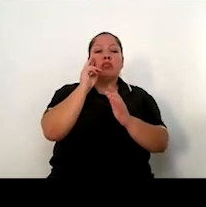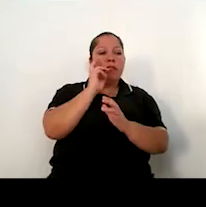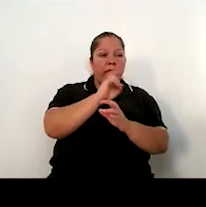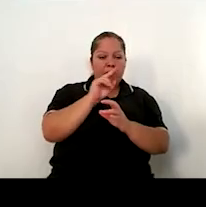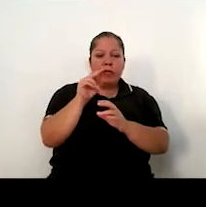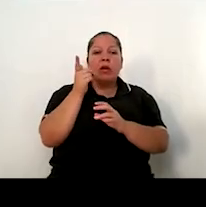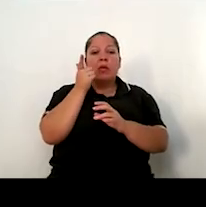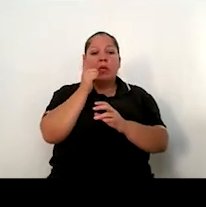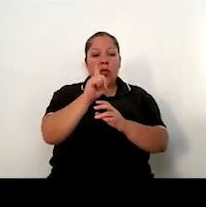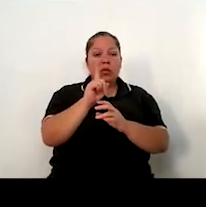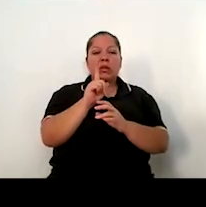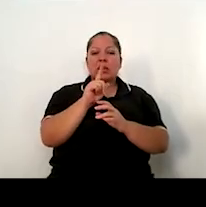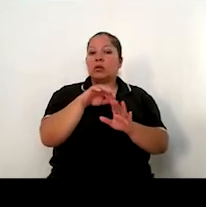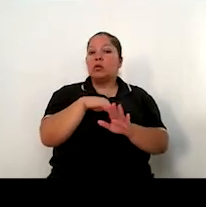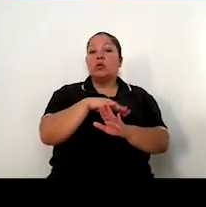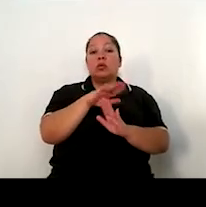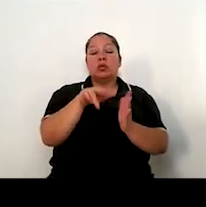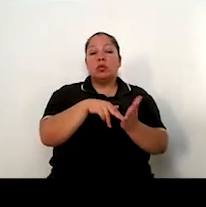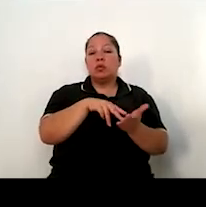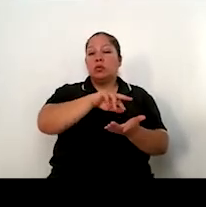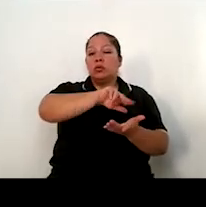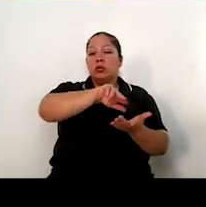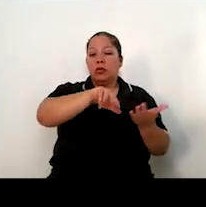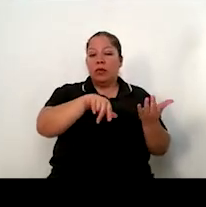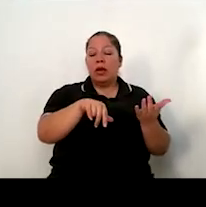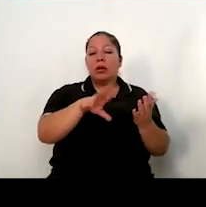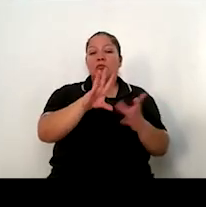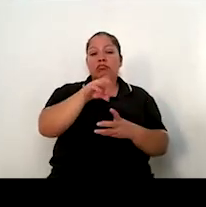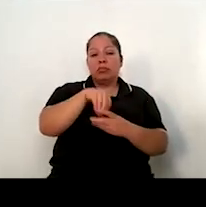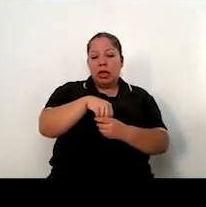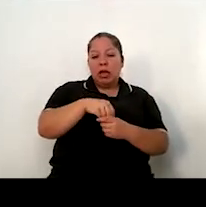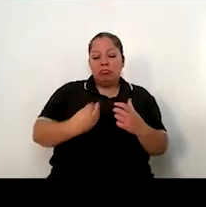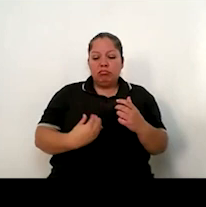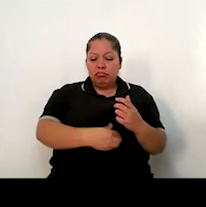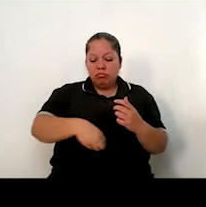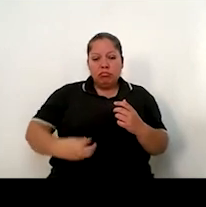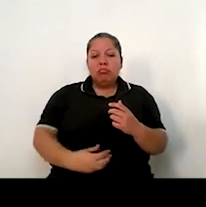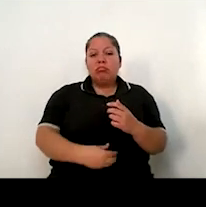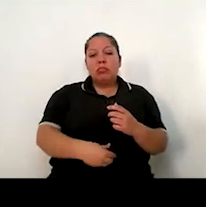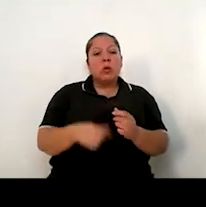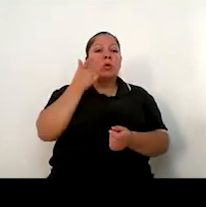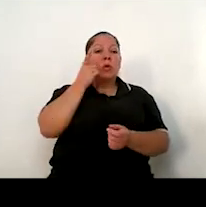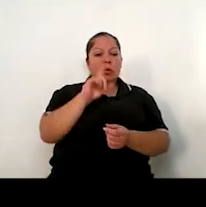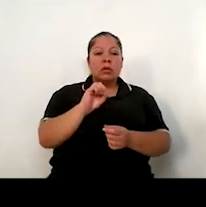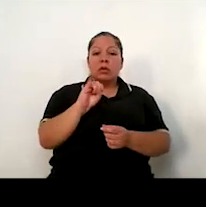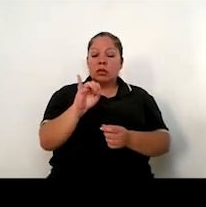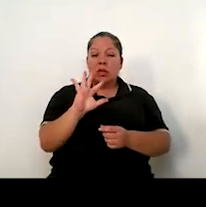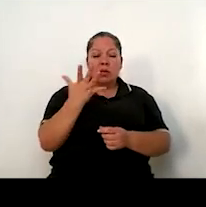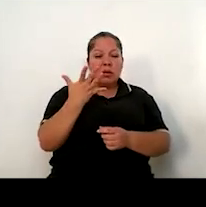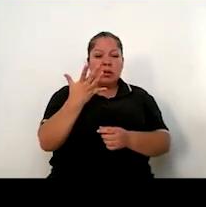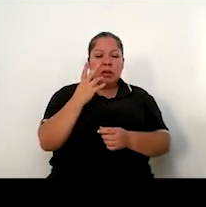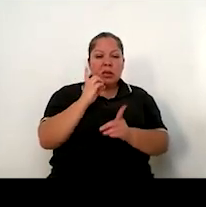um exame que vai ver todos esses segmentos do intestino. E se você tiver alguma lesão, um pólipo, por exemplo, já pode